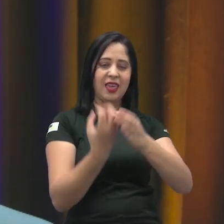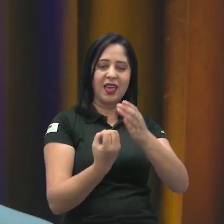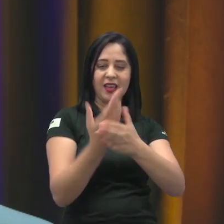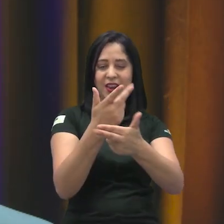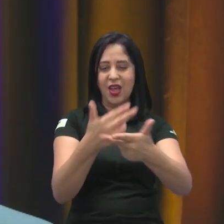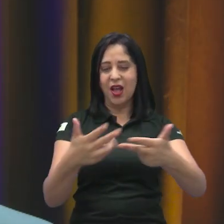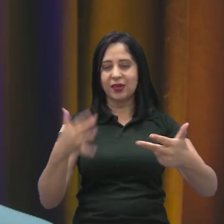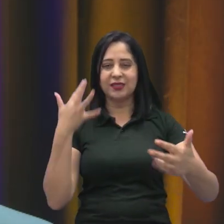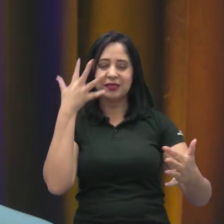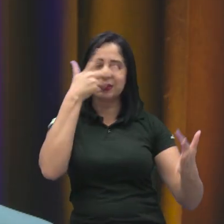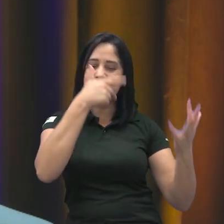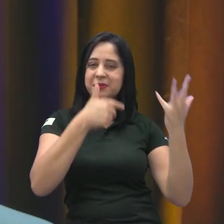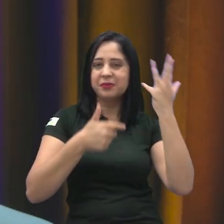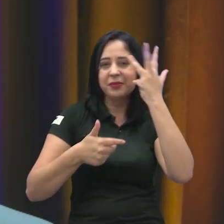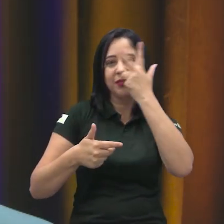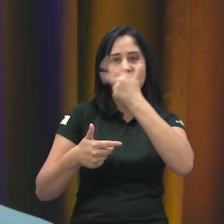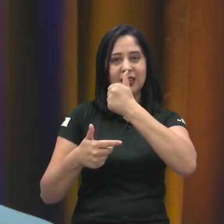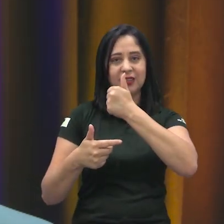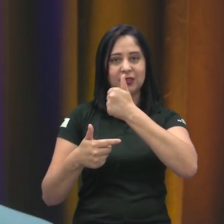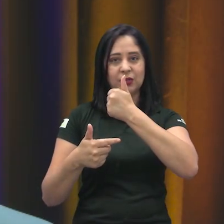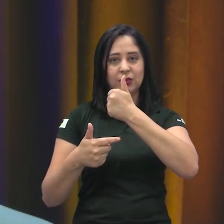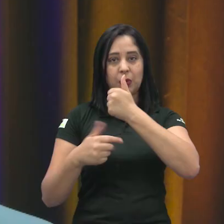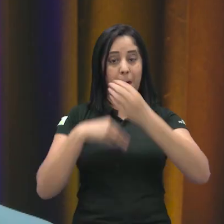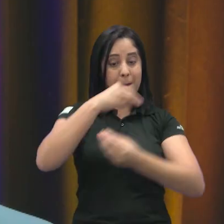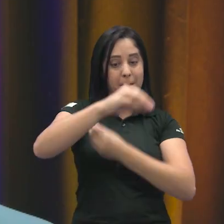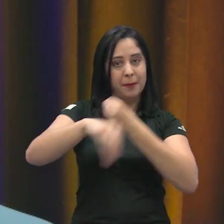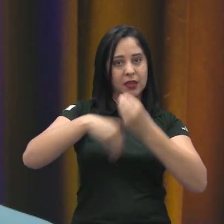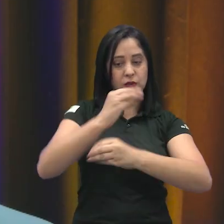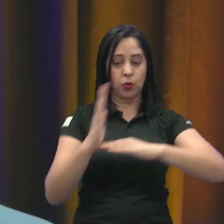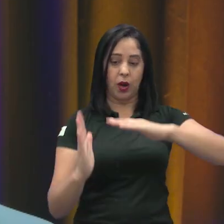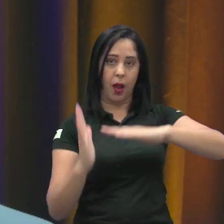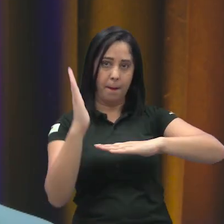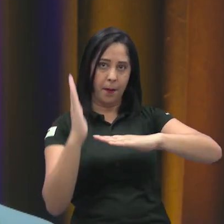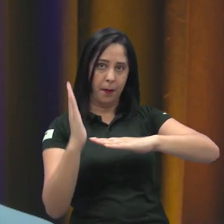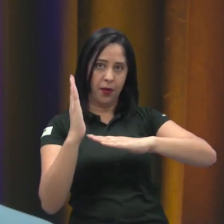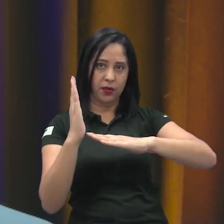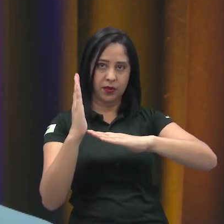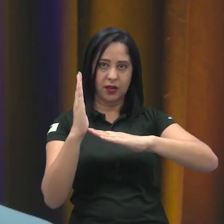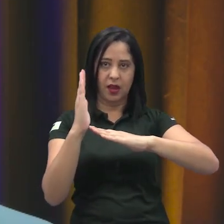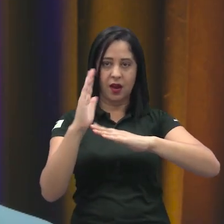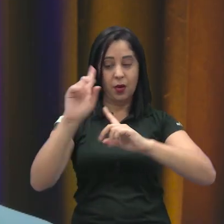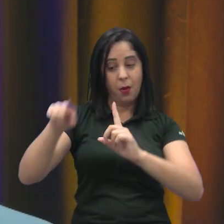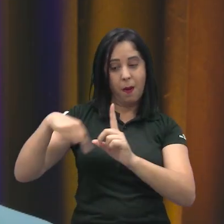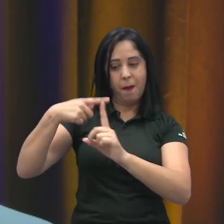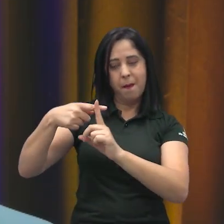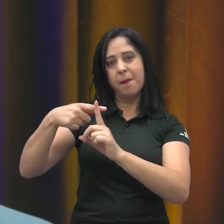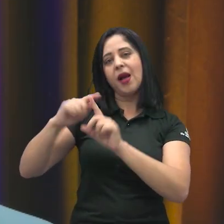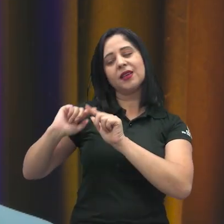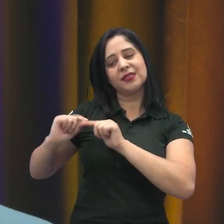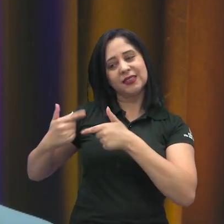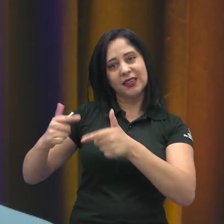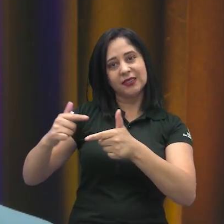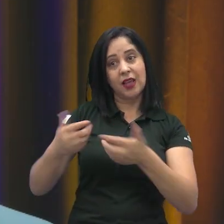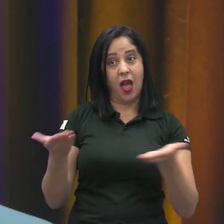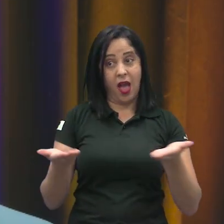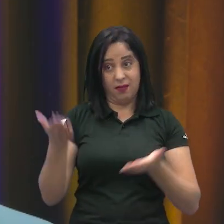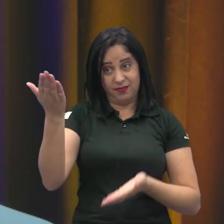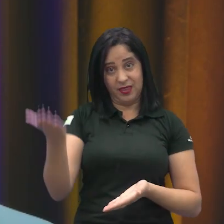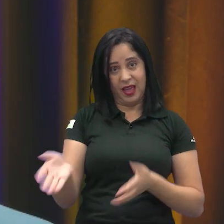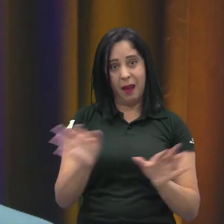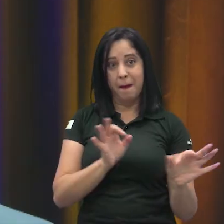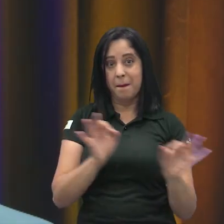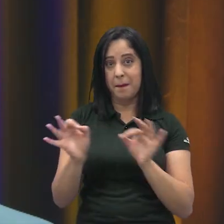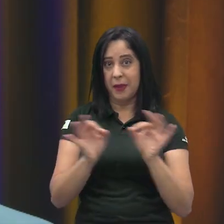suas criações que une contemporâneo à tradição manual. E hoje, para o nosso quadro Arte em Movimento,